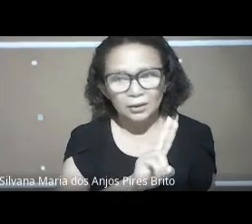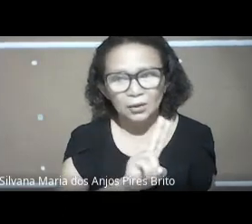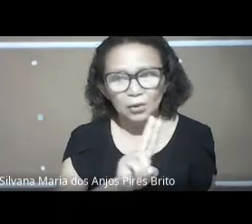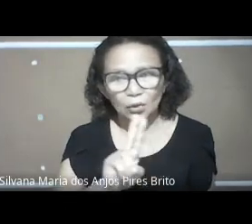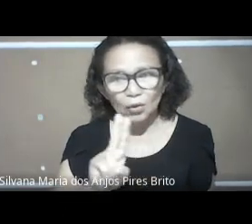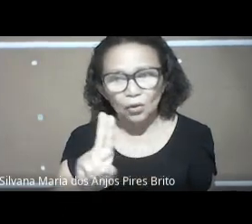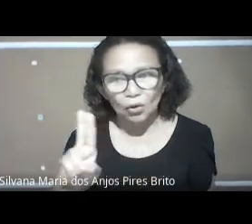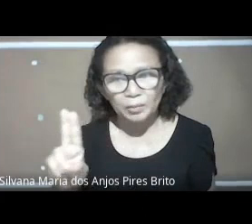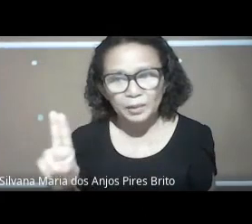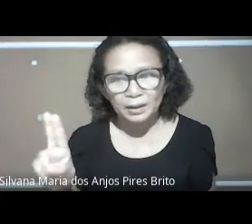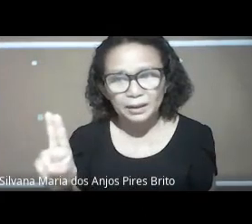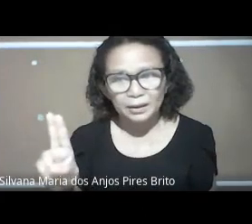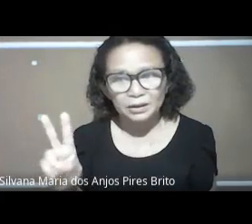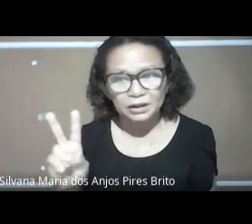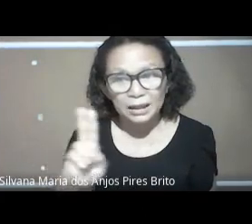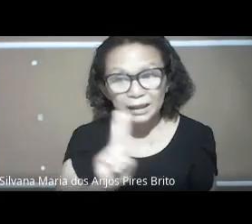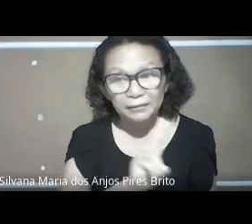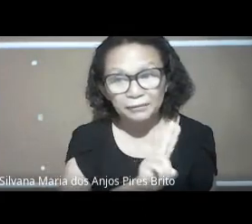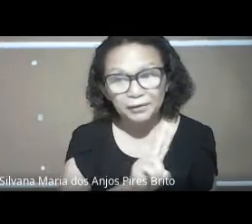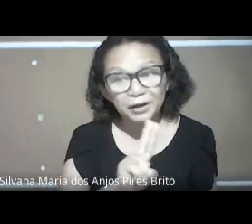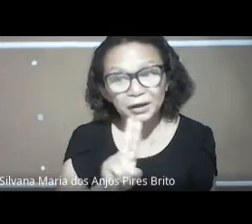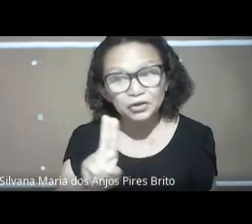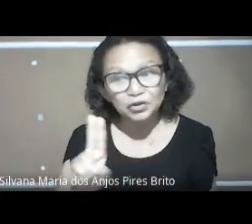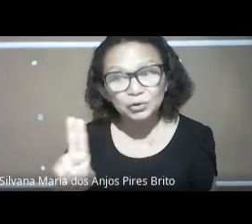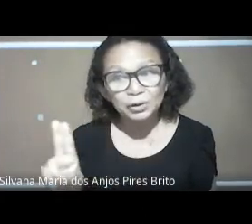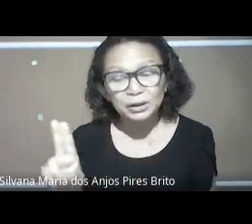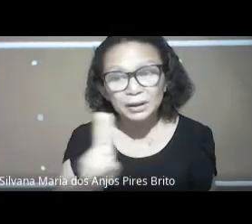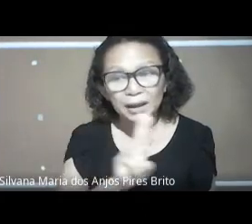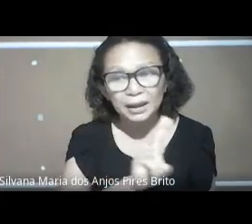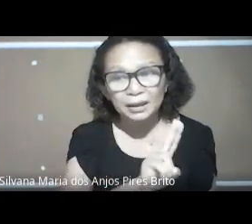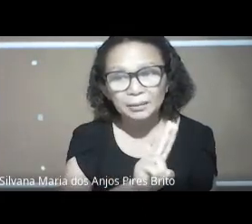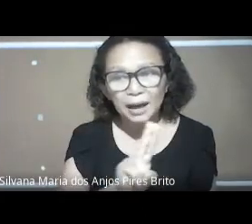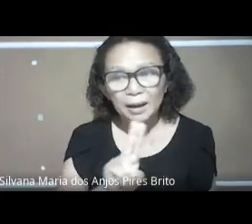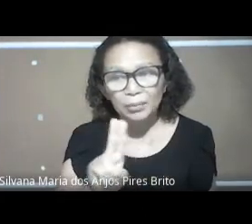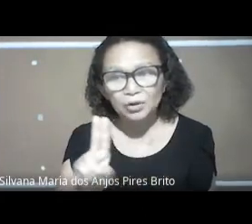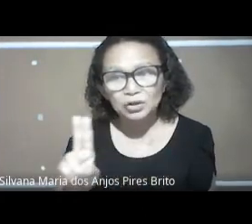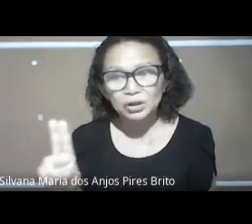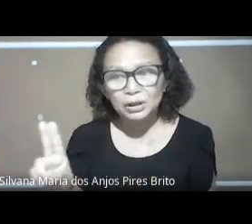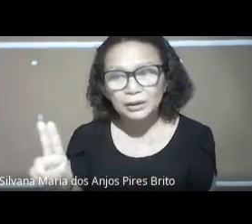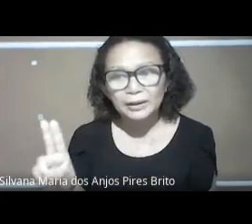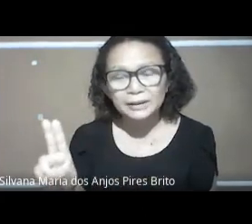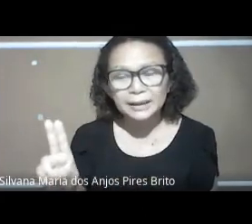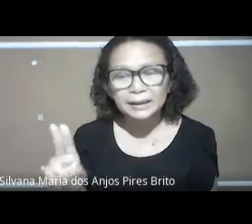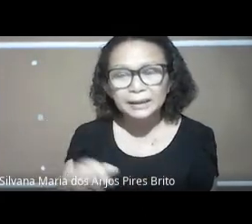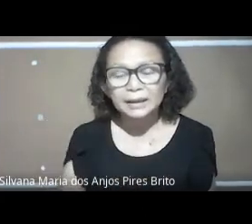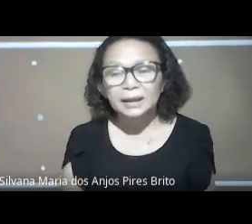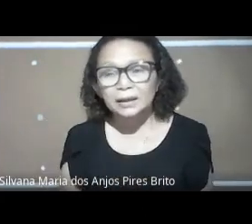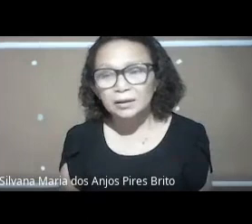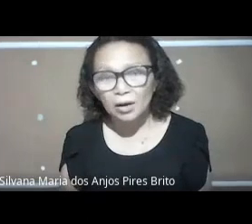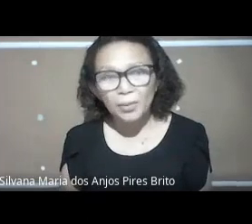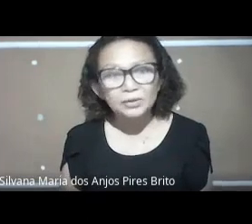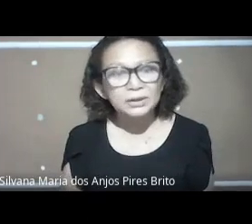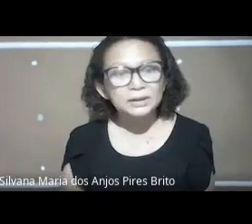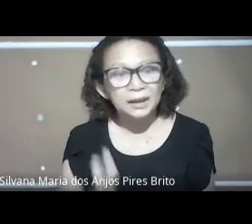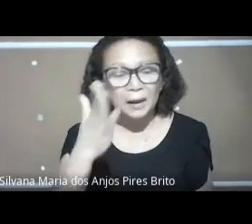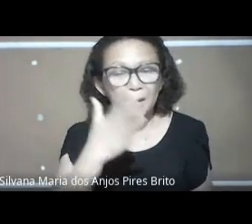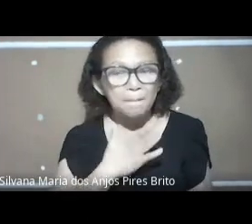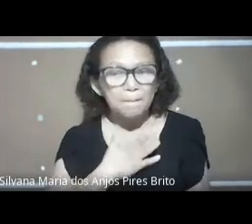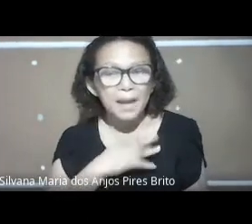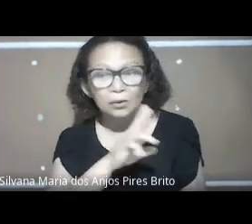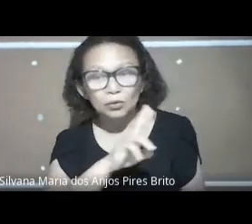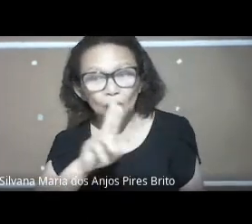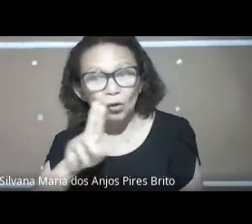Olha aqui, ó. Nome. Já tem vídeo e tem a apostila com isso daí. Então, eu posso